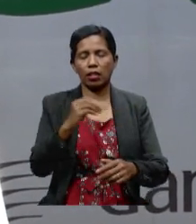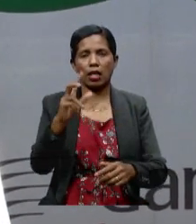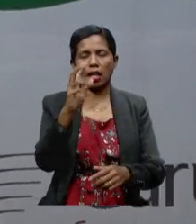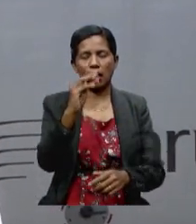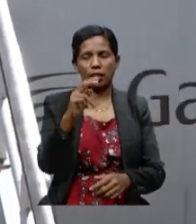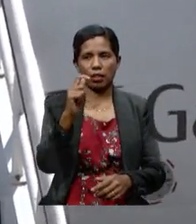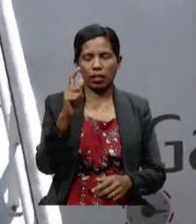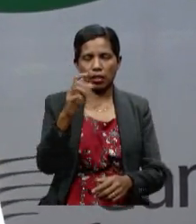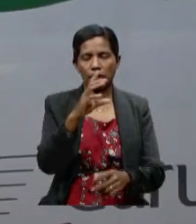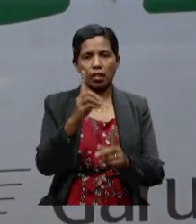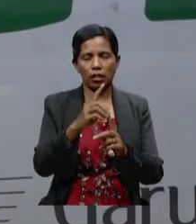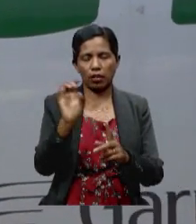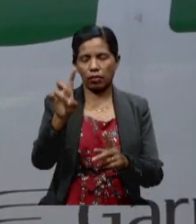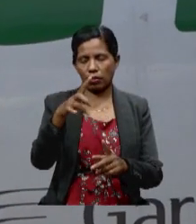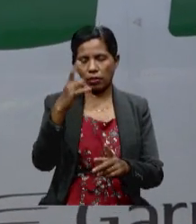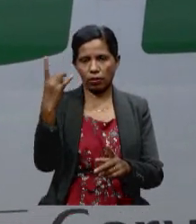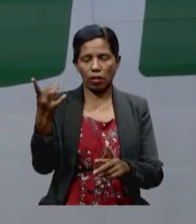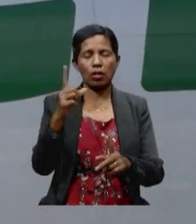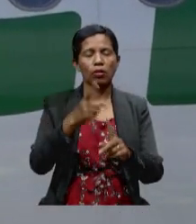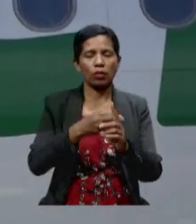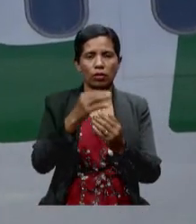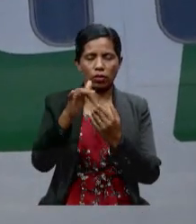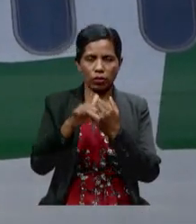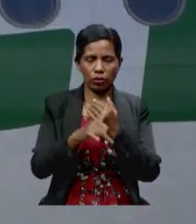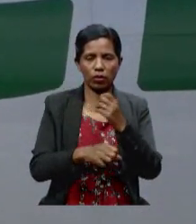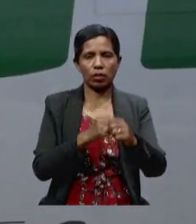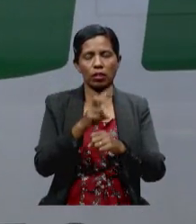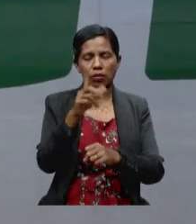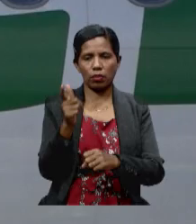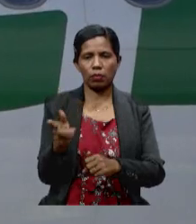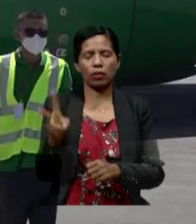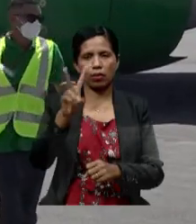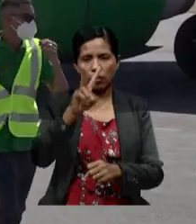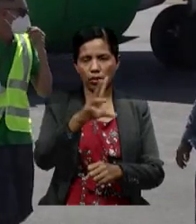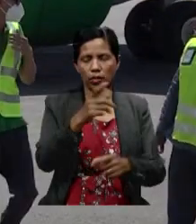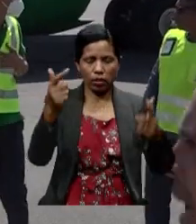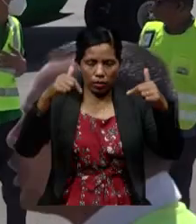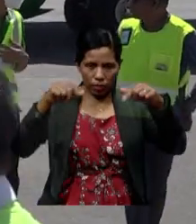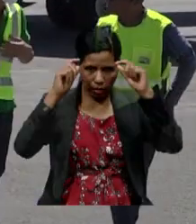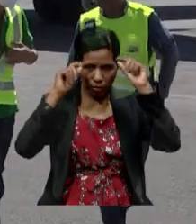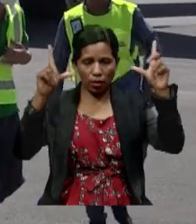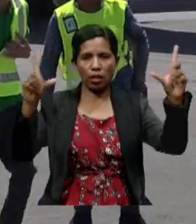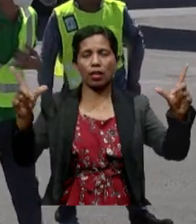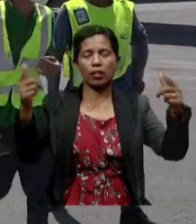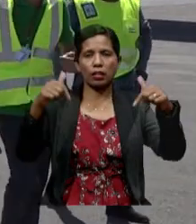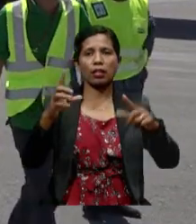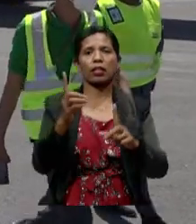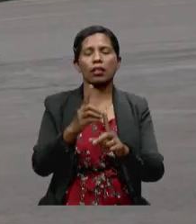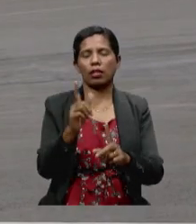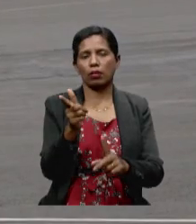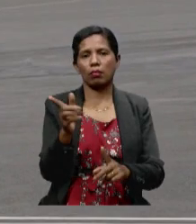a Loron Sanuluresinwalo Fulan Junho, Tina Rinhurua Ronuluresinrua, se fila falem em Timor-Leste e a Loron